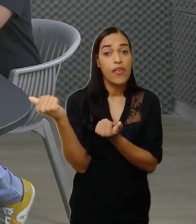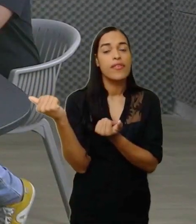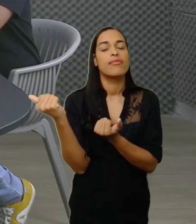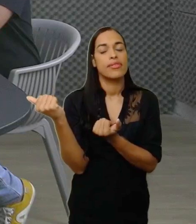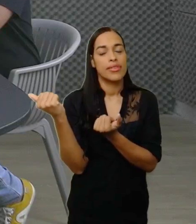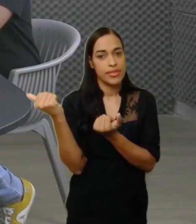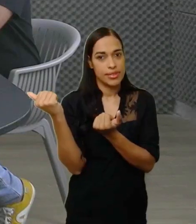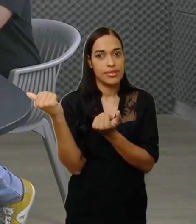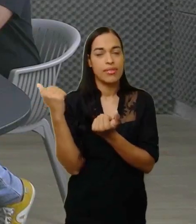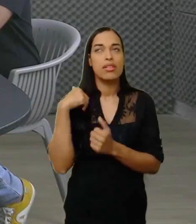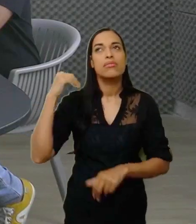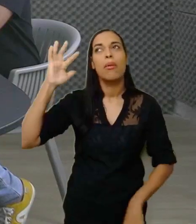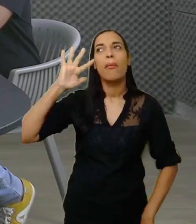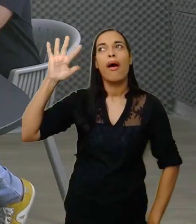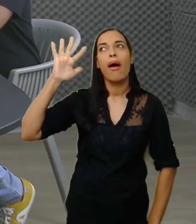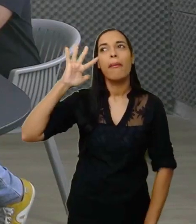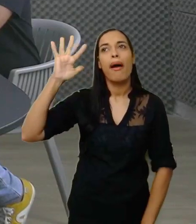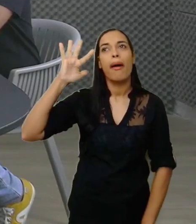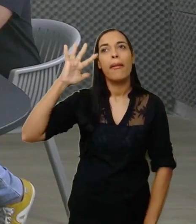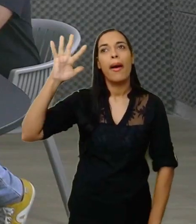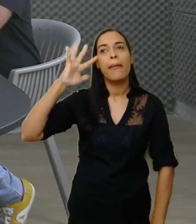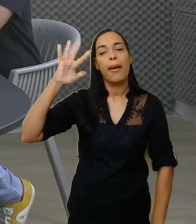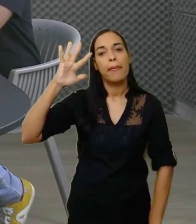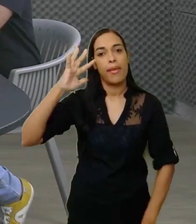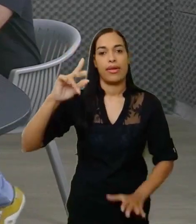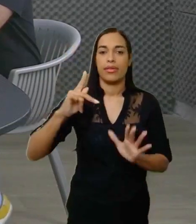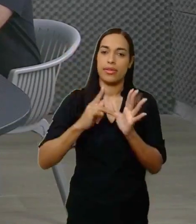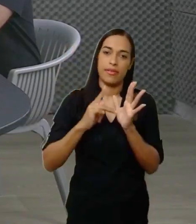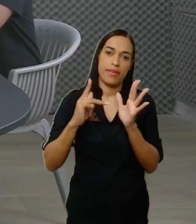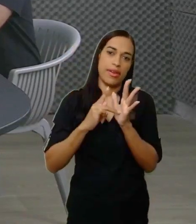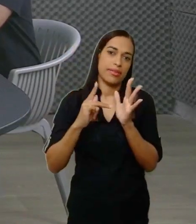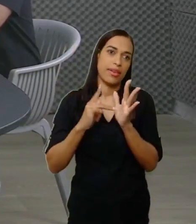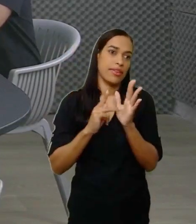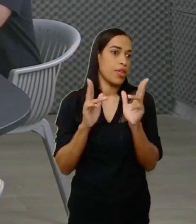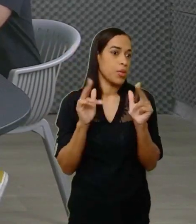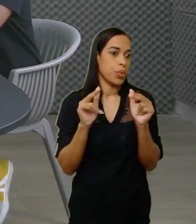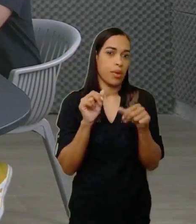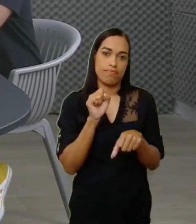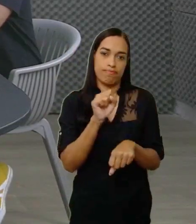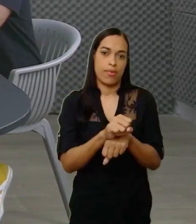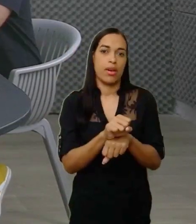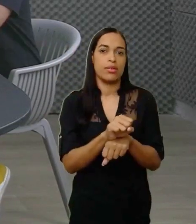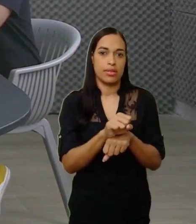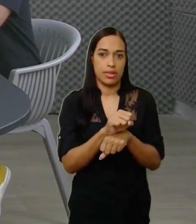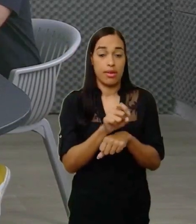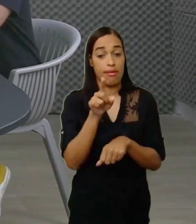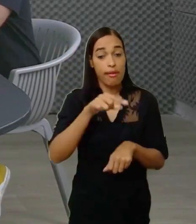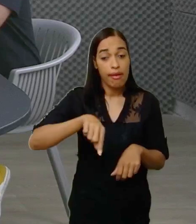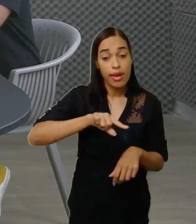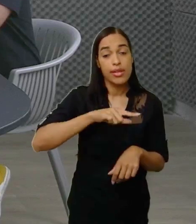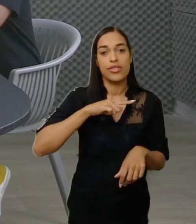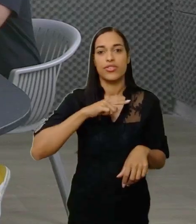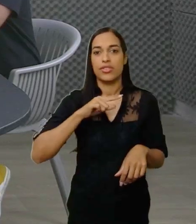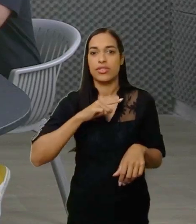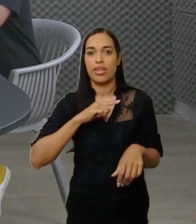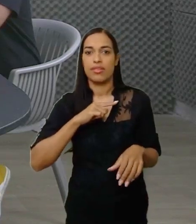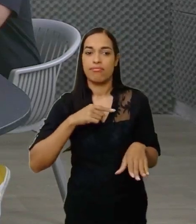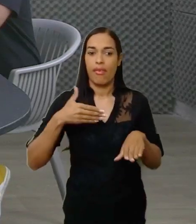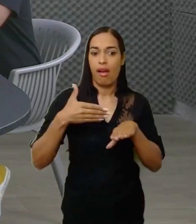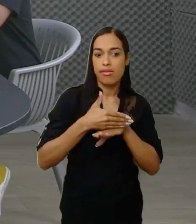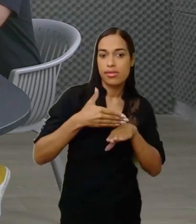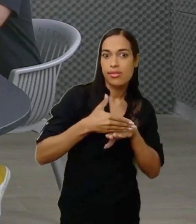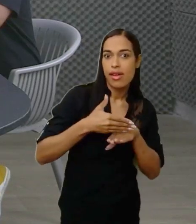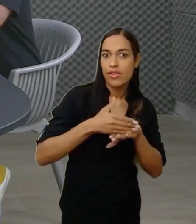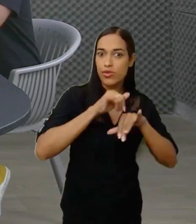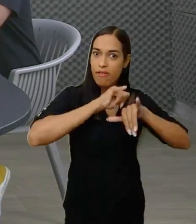muito pensantes, é uma cabeça muito sim. pensante. Não Eles para, não têm, para. A não garotada para. não Então, para. eles têm, quando eles têm acesso